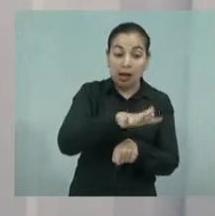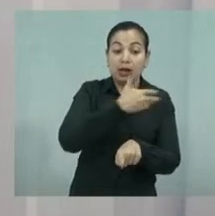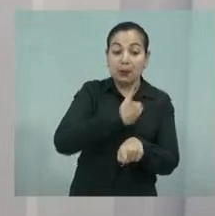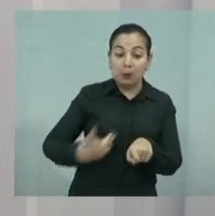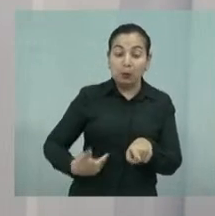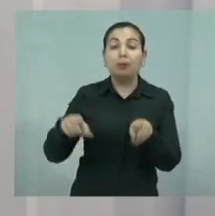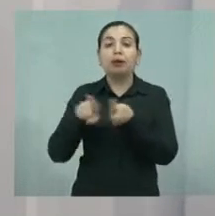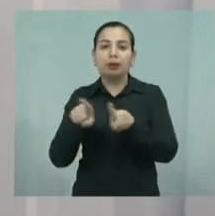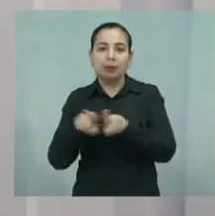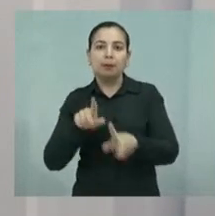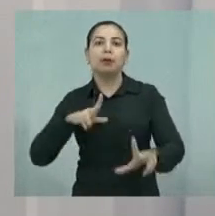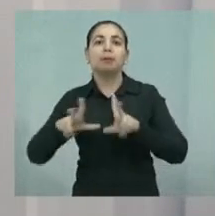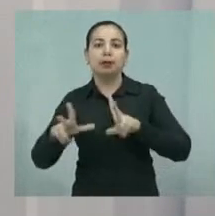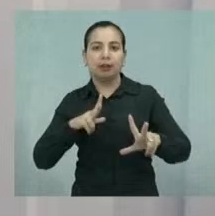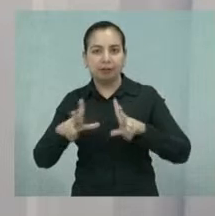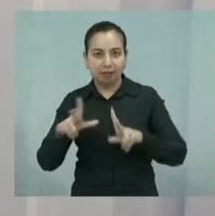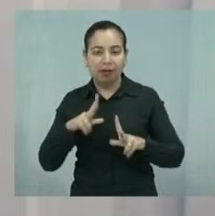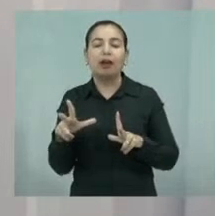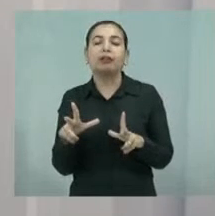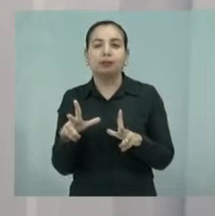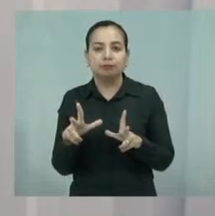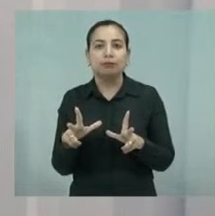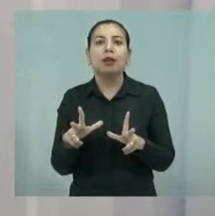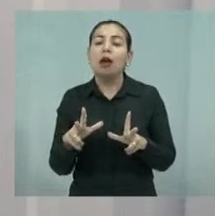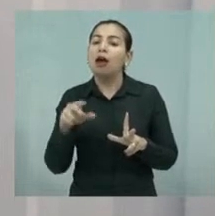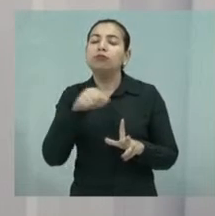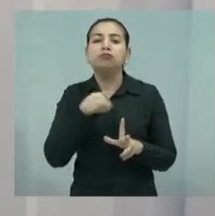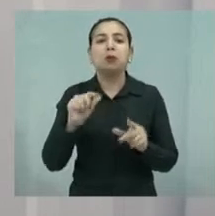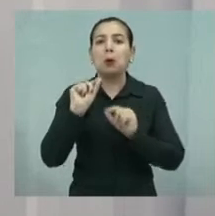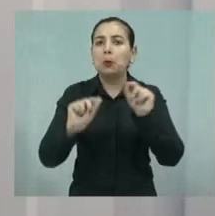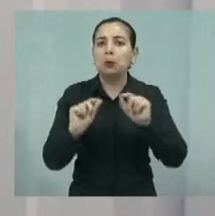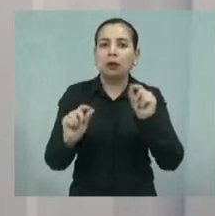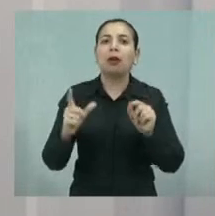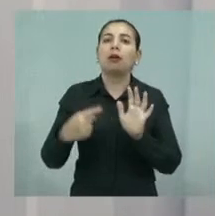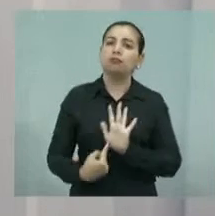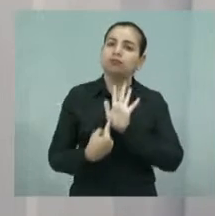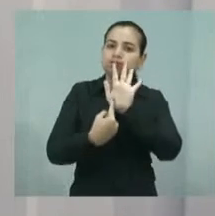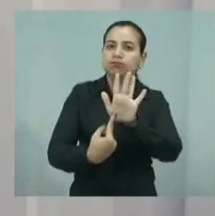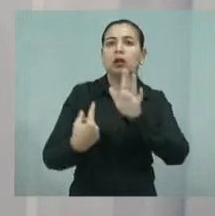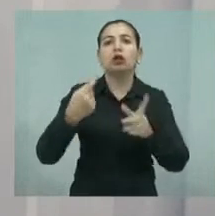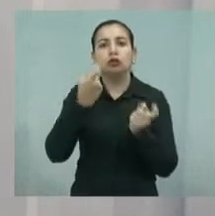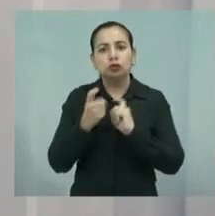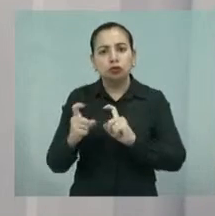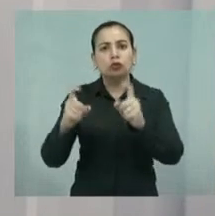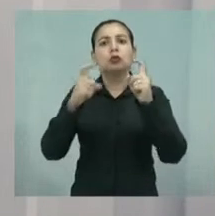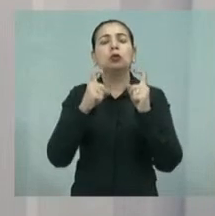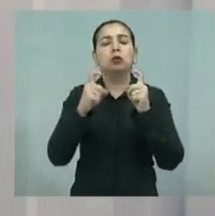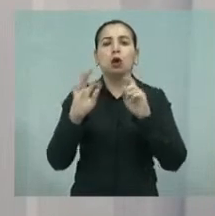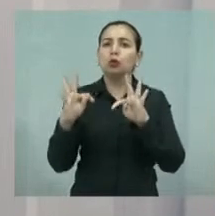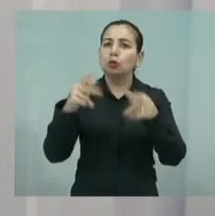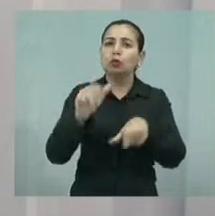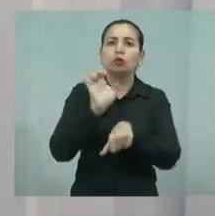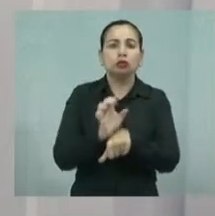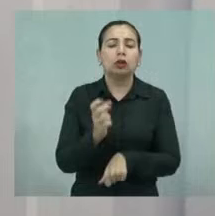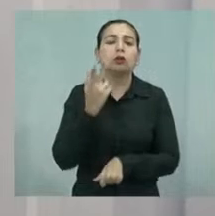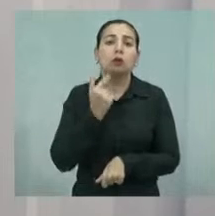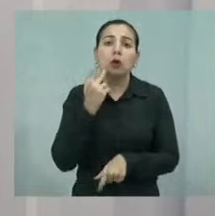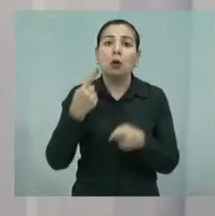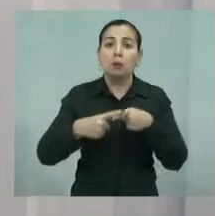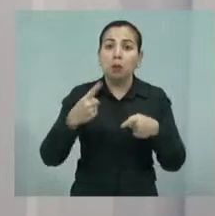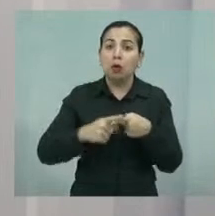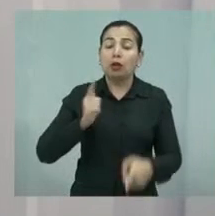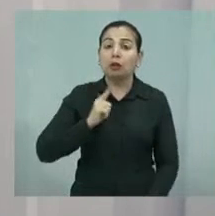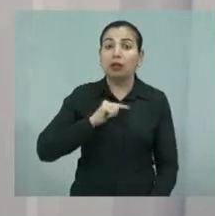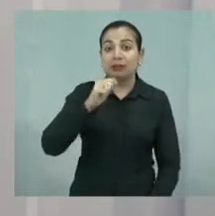iniciativa privada, para trazer essa discussão para todo o estado do Ceará, já visto que o evento aí se destina aos